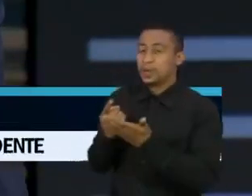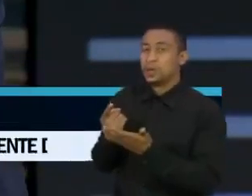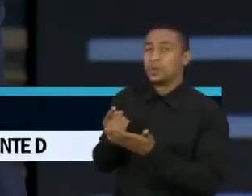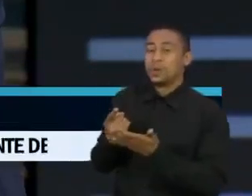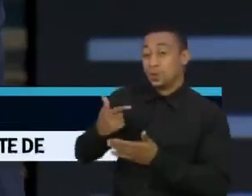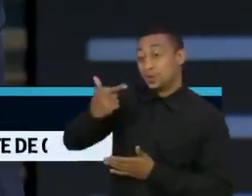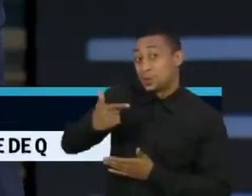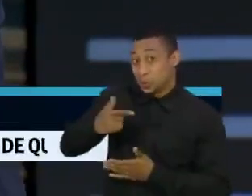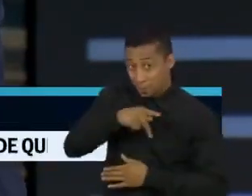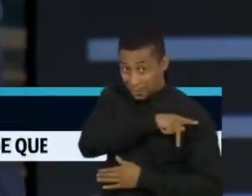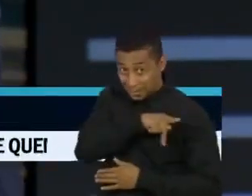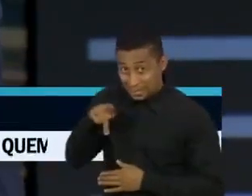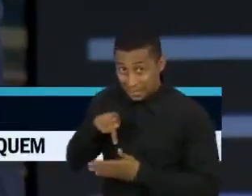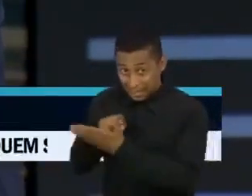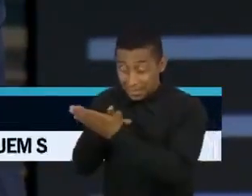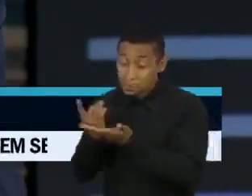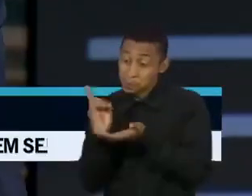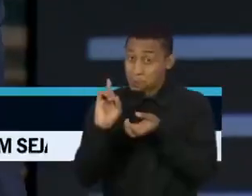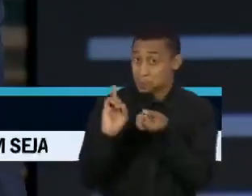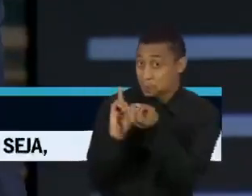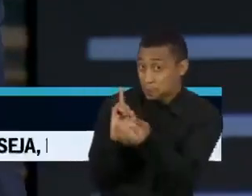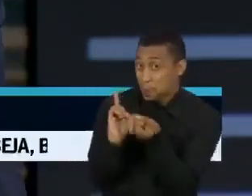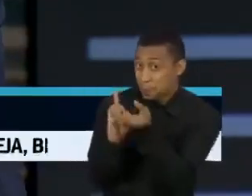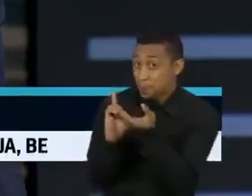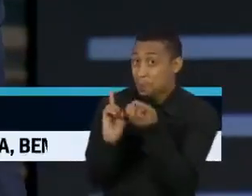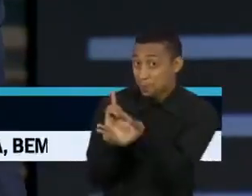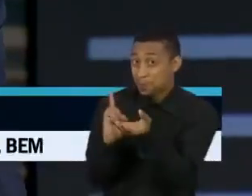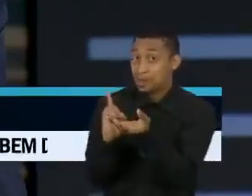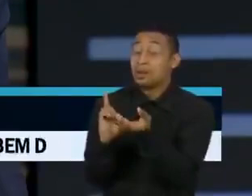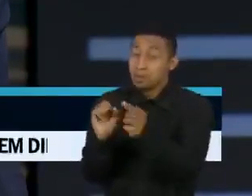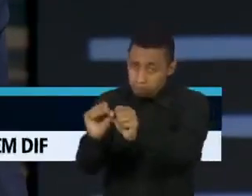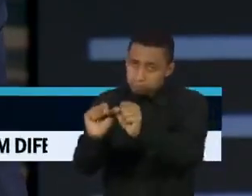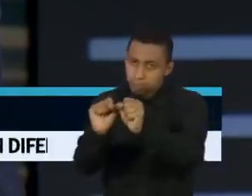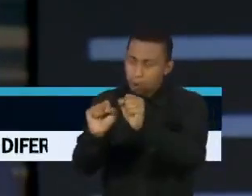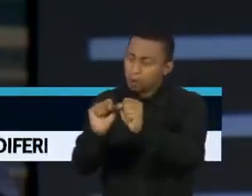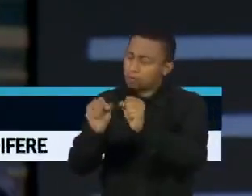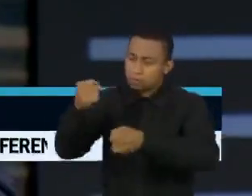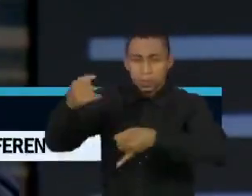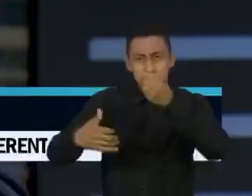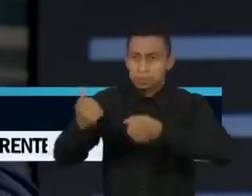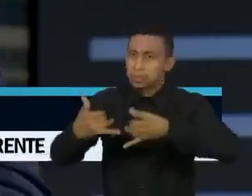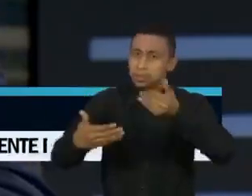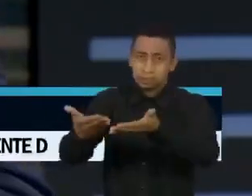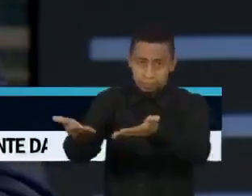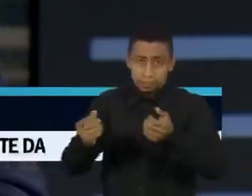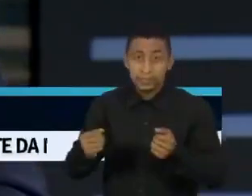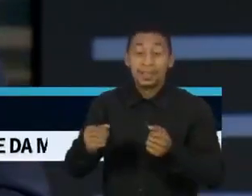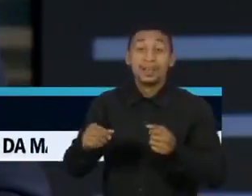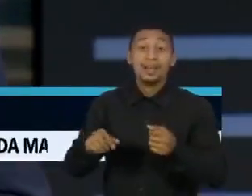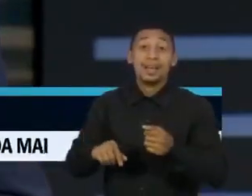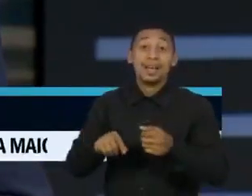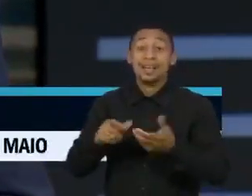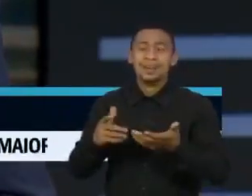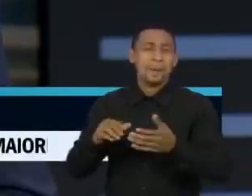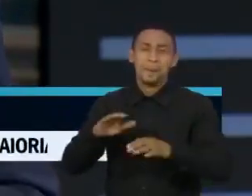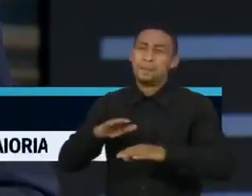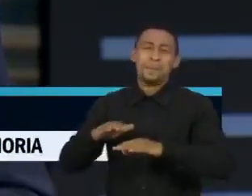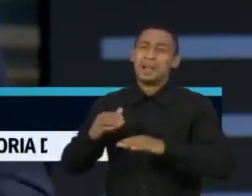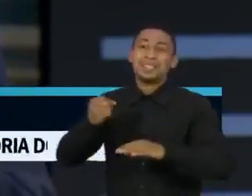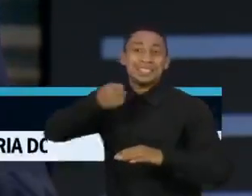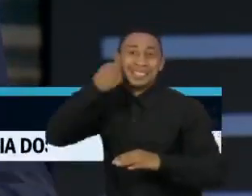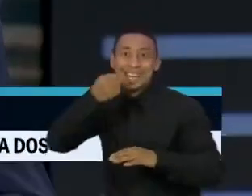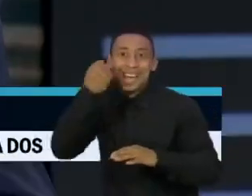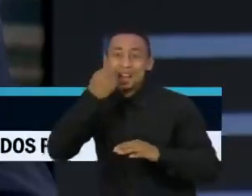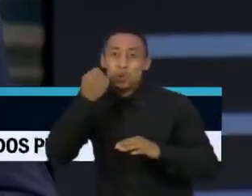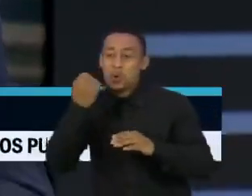da Comissão vai falar e aí pode falar novamente o relator pelo Regimento assim como presidente há mais de duas dúzias de